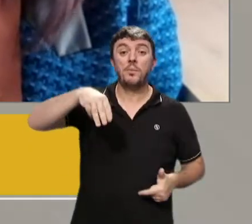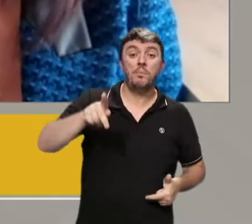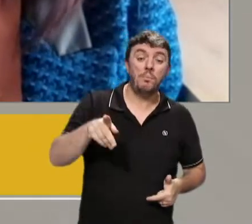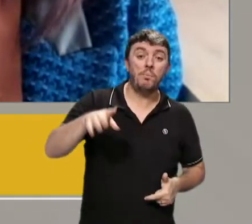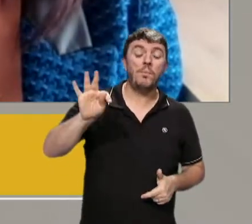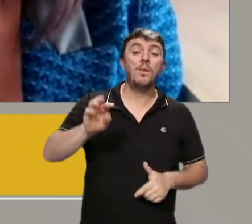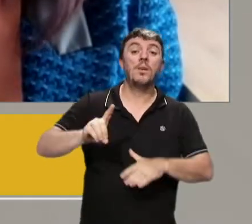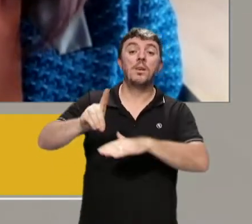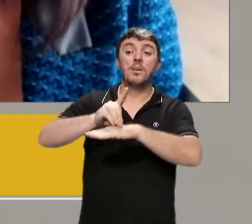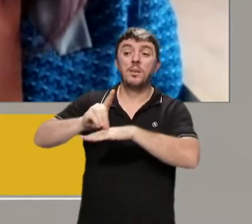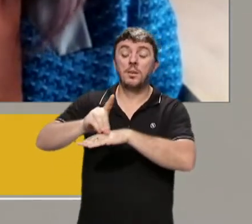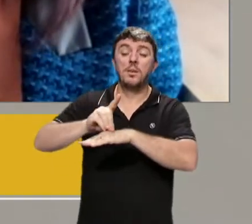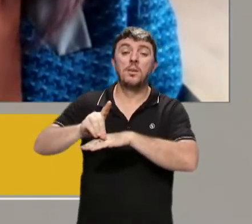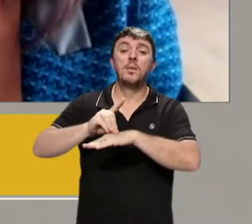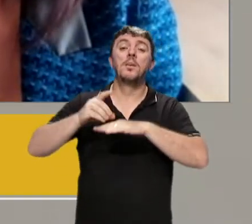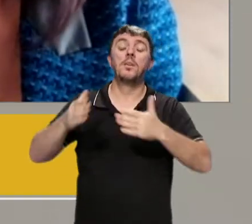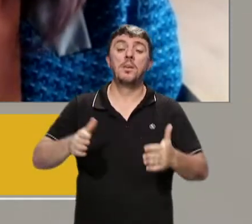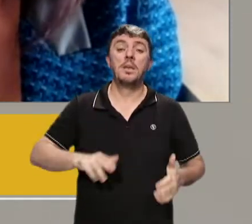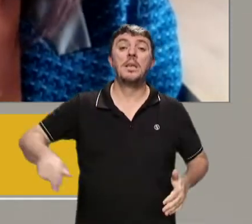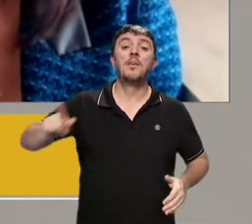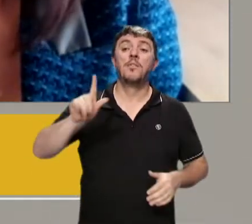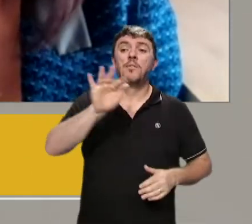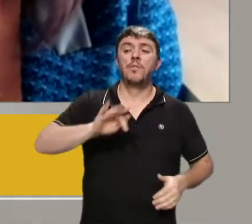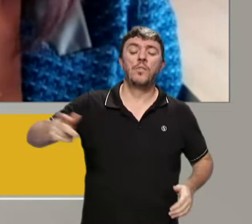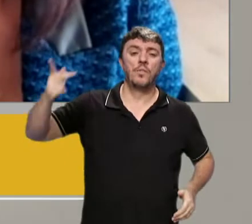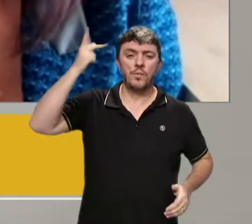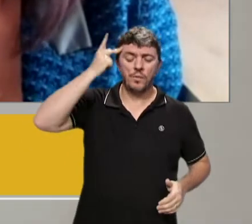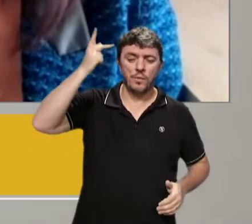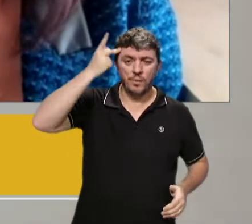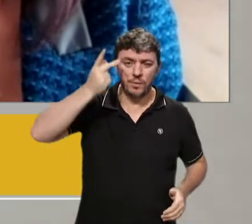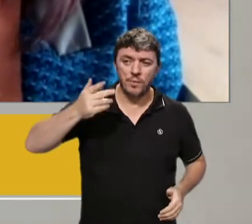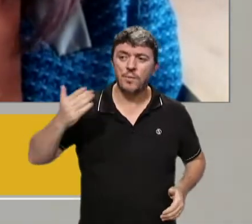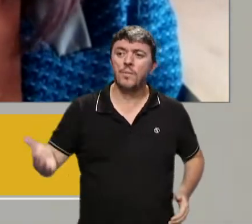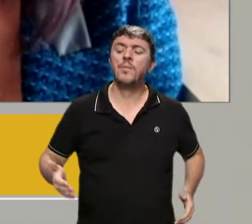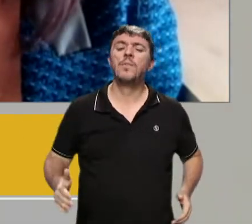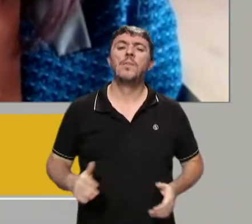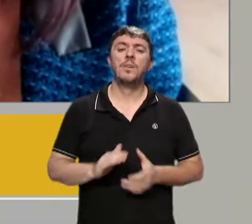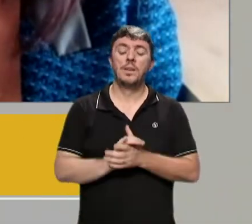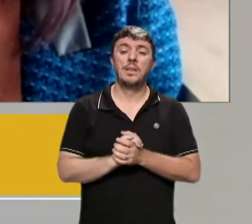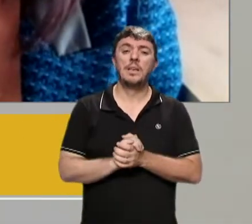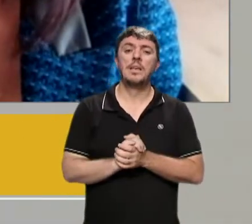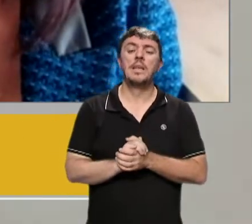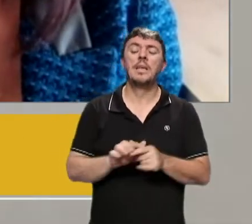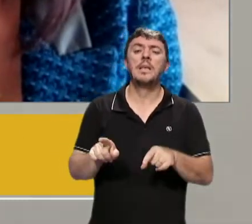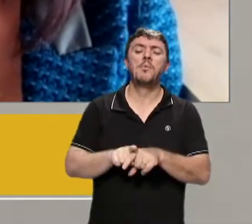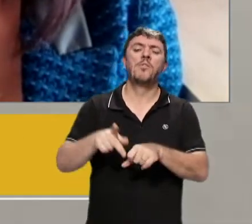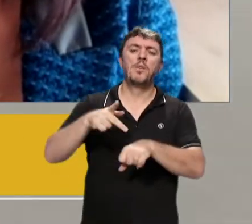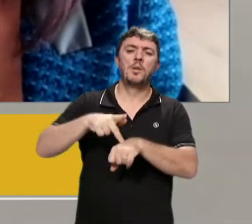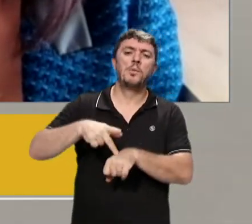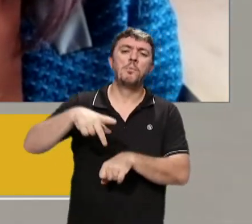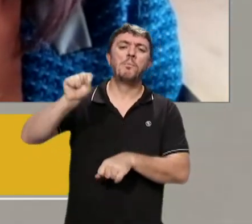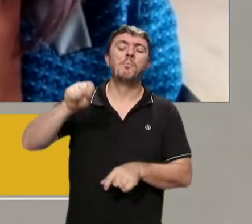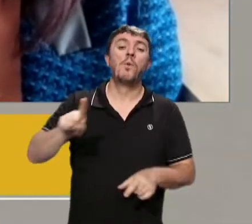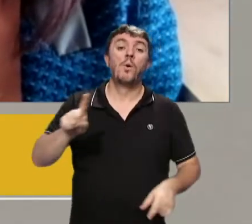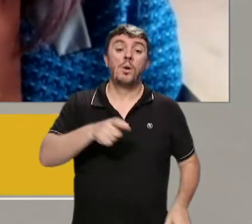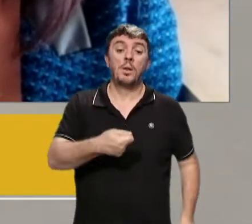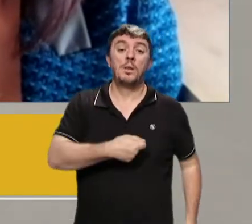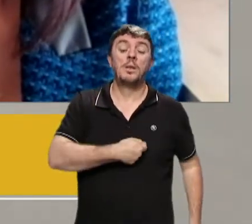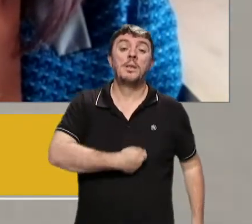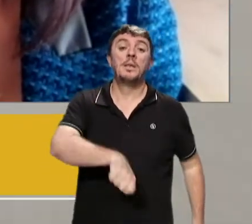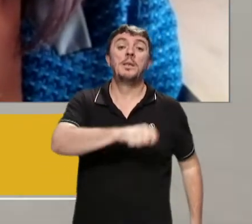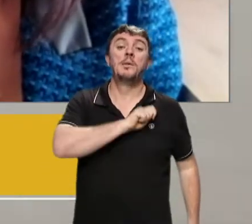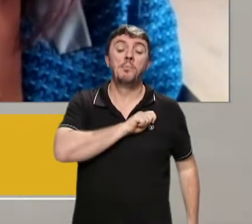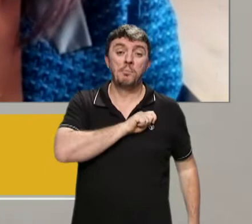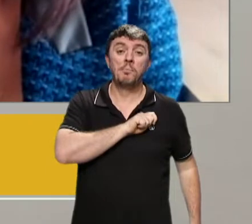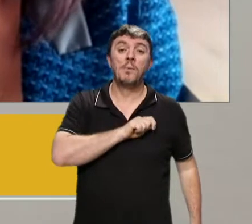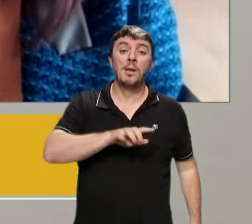pela FAAP, olha, minha colega, em São Paulo, com especialização no Instituto Europeu de Design, em Barcelona, na Espanha. E ela